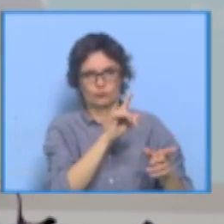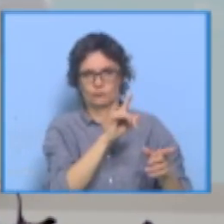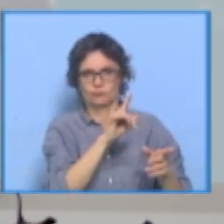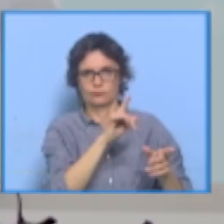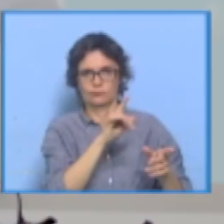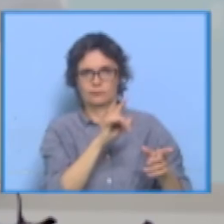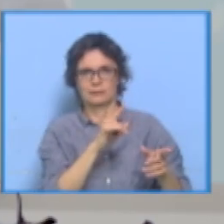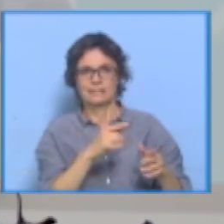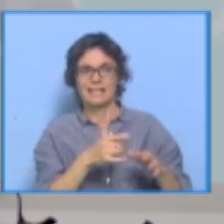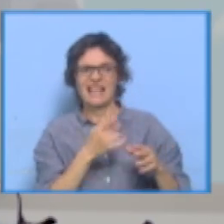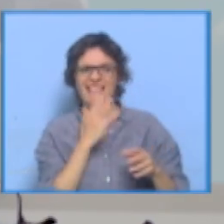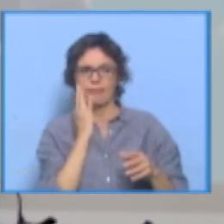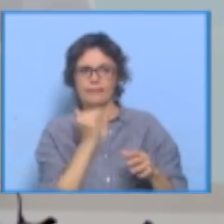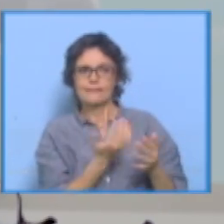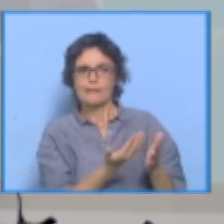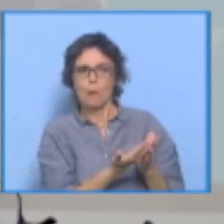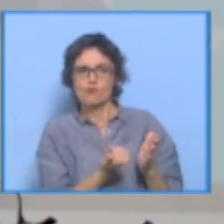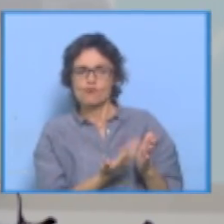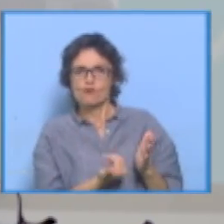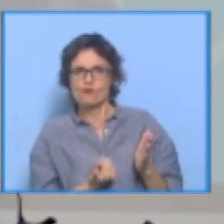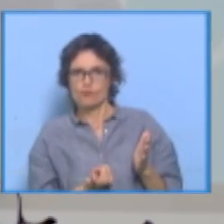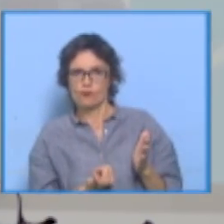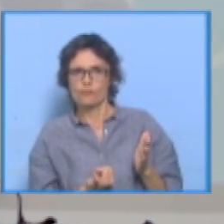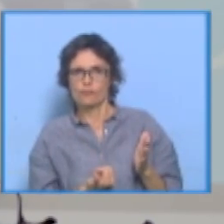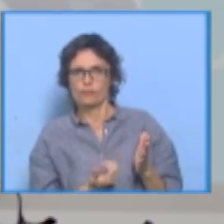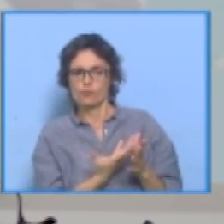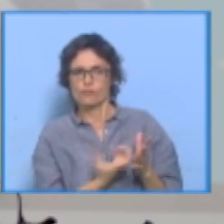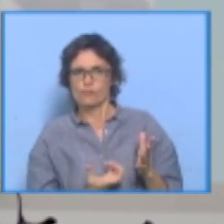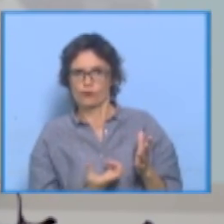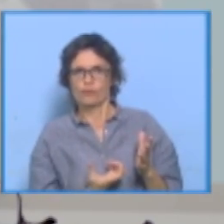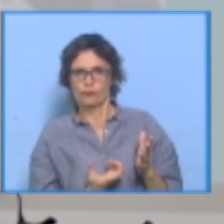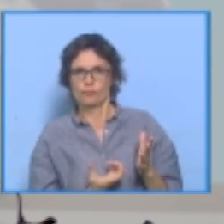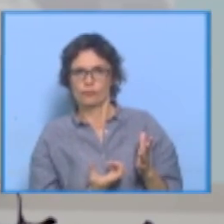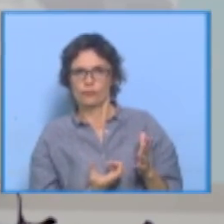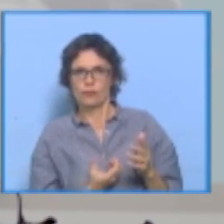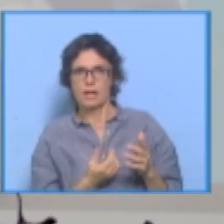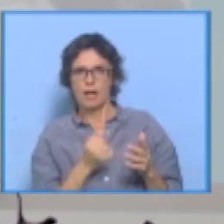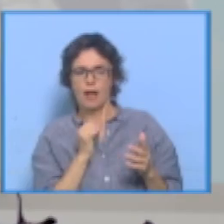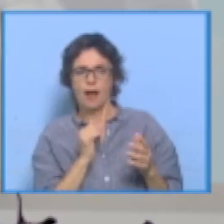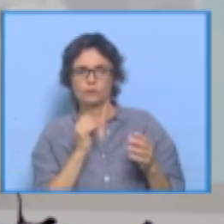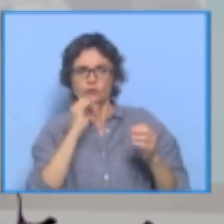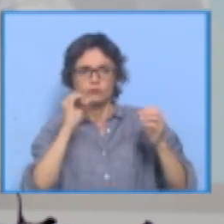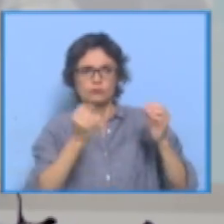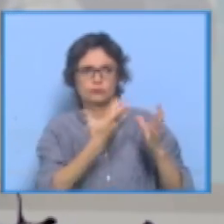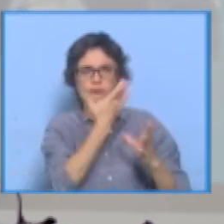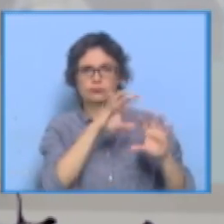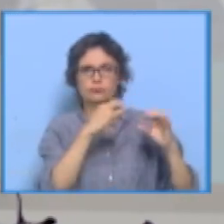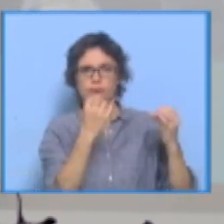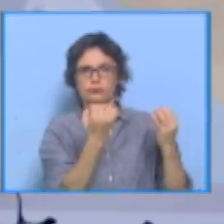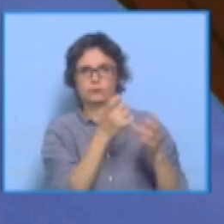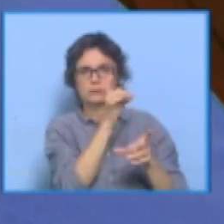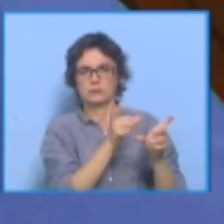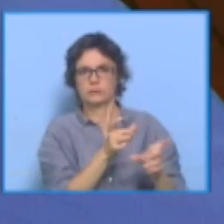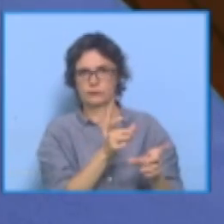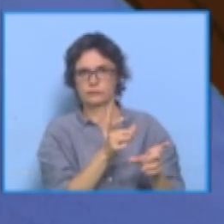contrário, seca, digamos, aquilo que é o brotar da sociedade civil. Portanto,